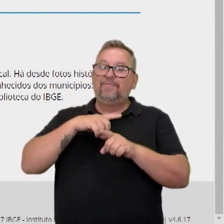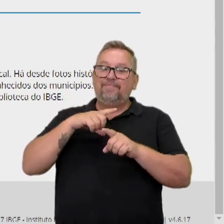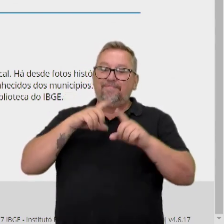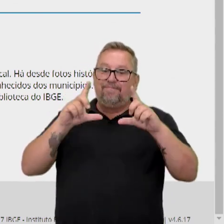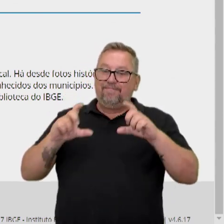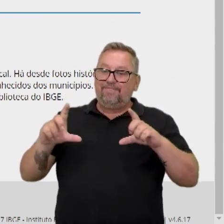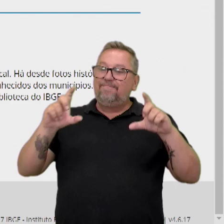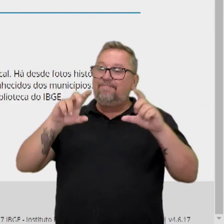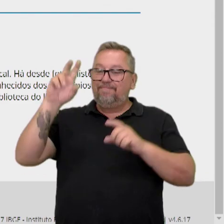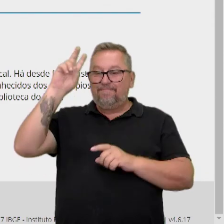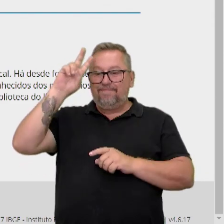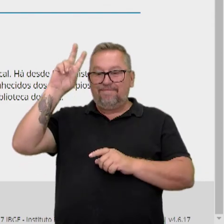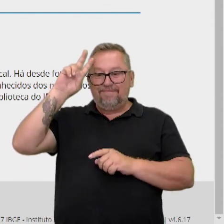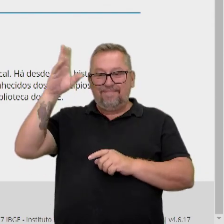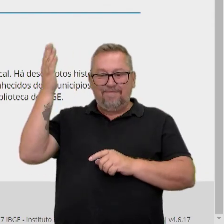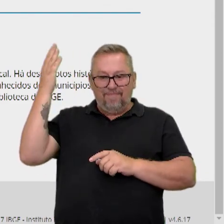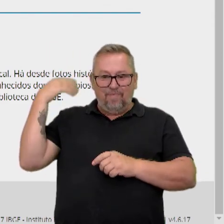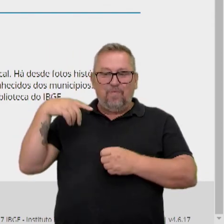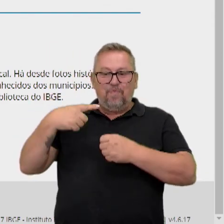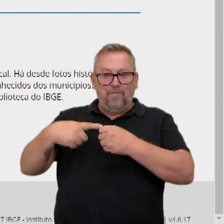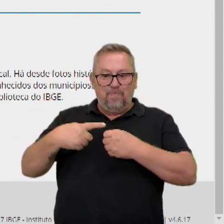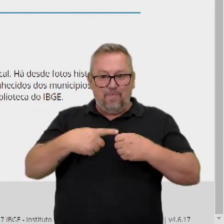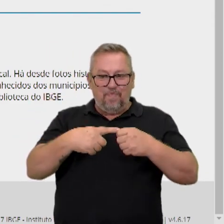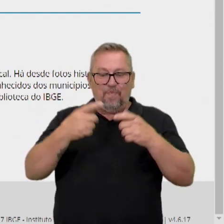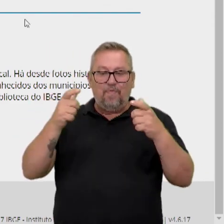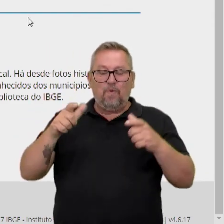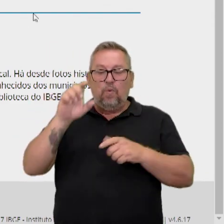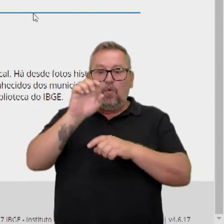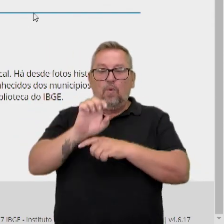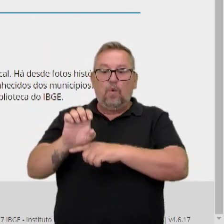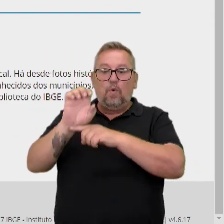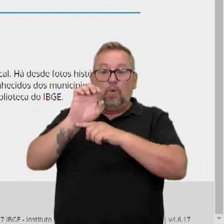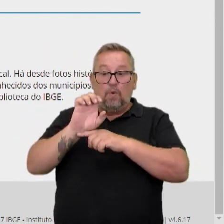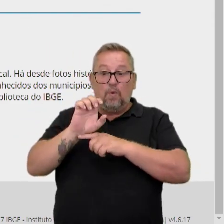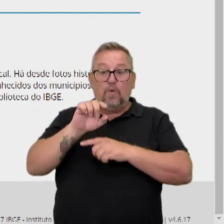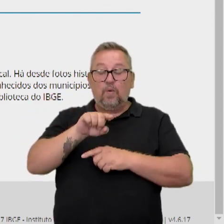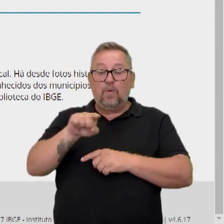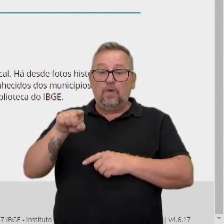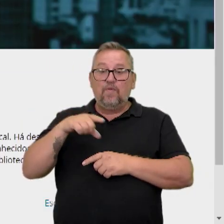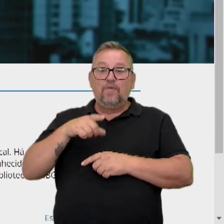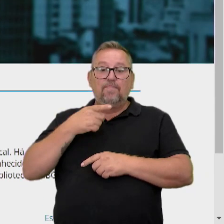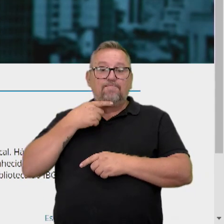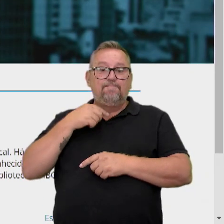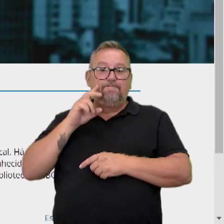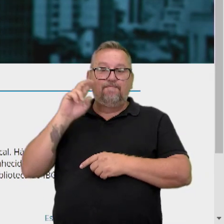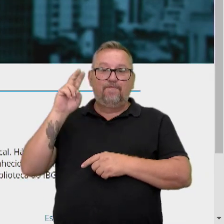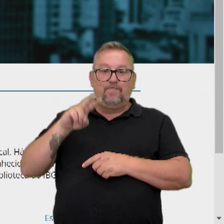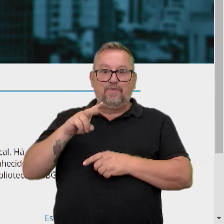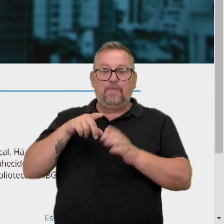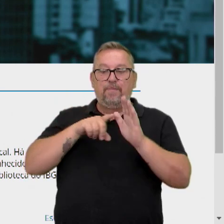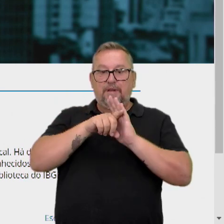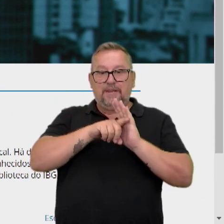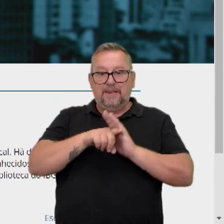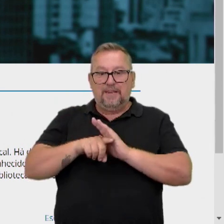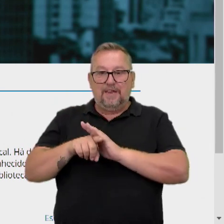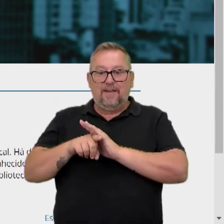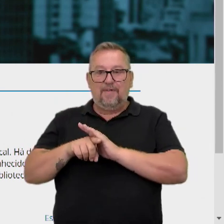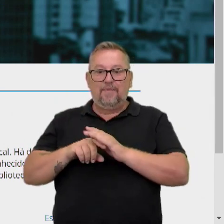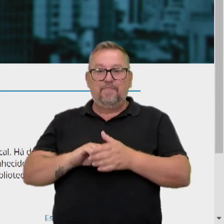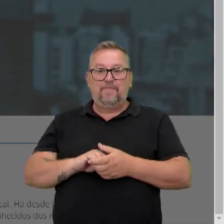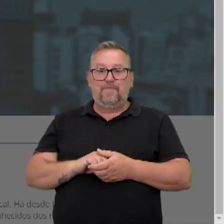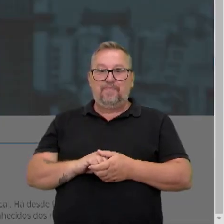fotos históricas aí do município ou do estado que você deseja, né, pesquisar. Então, vou lá colocar aqui,